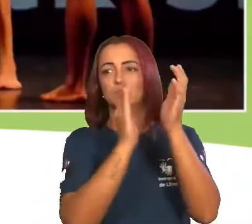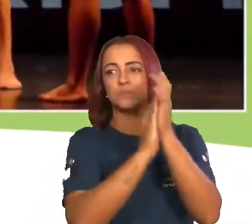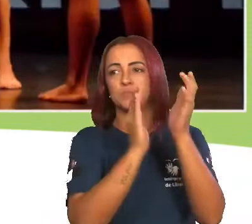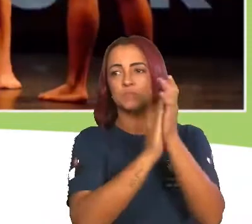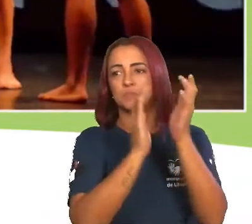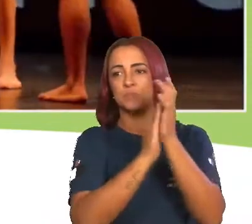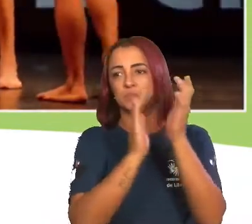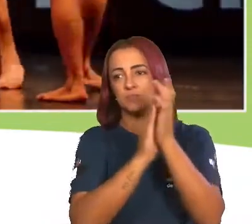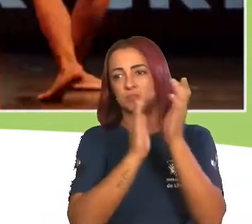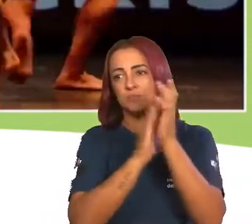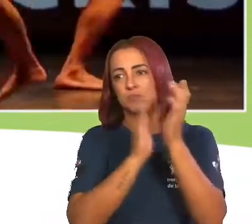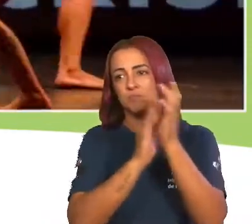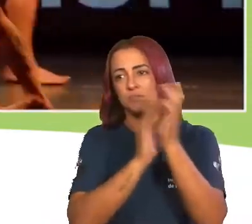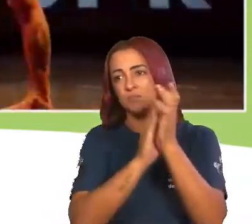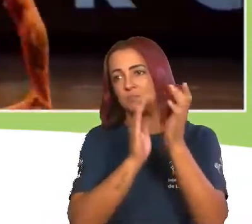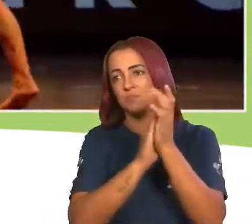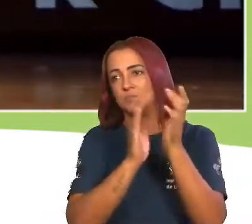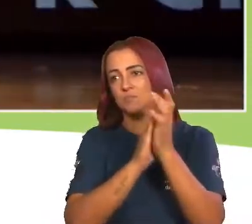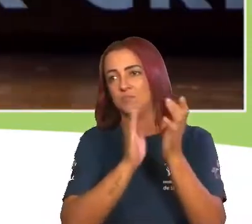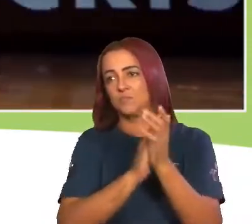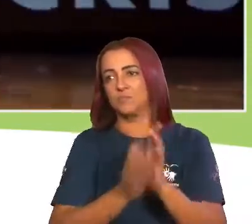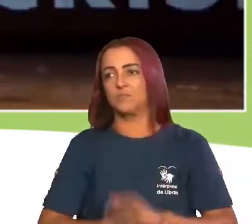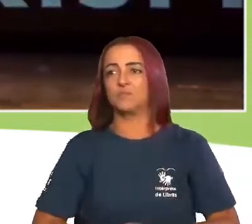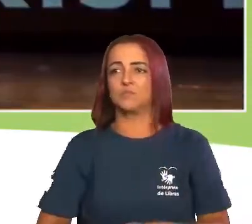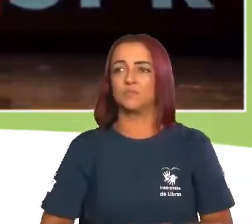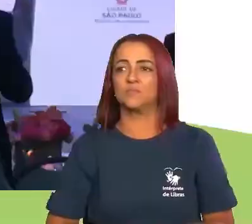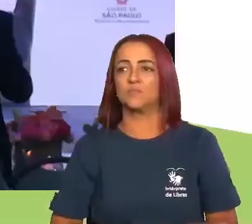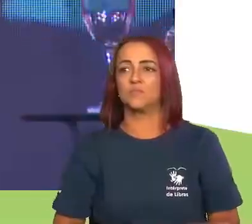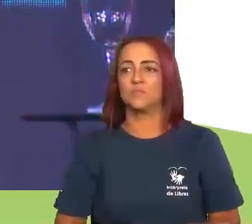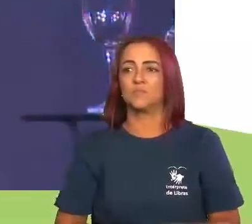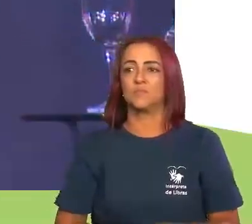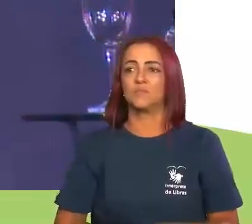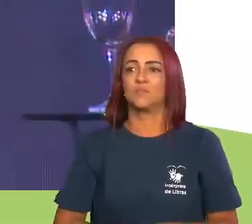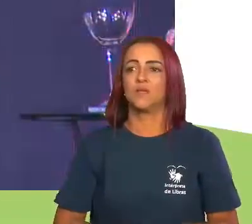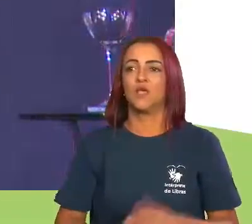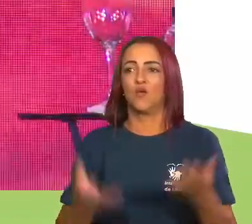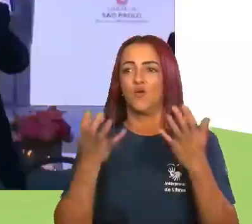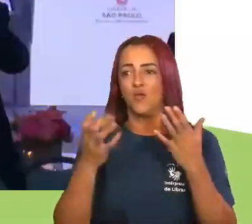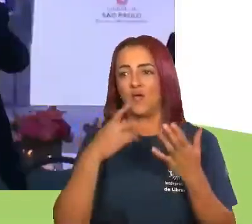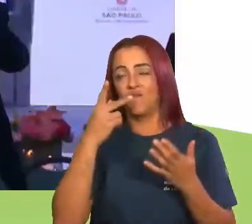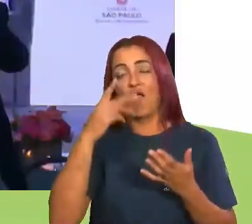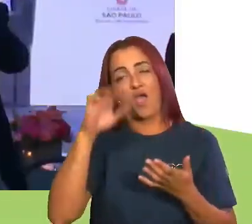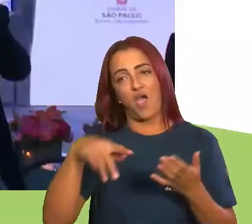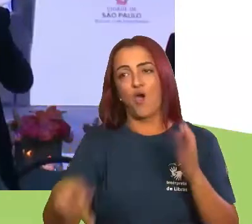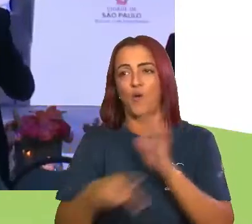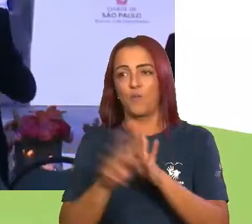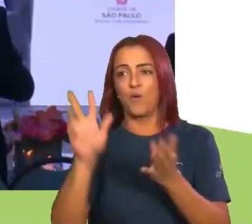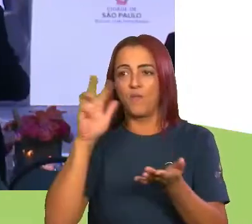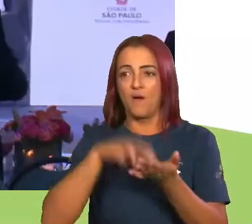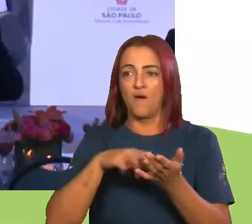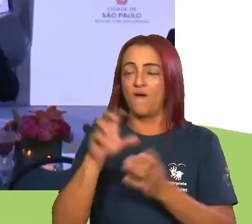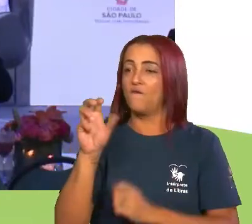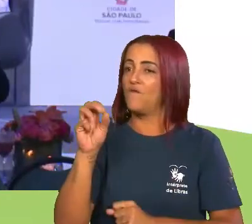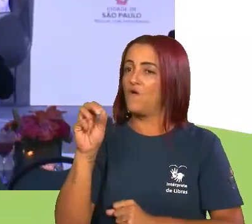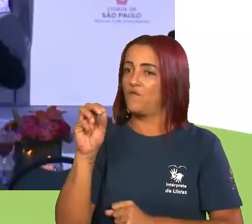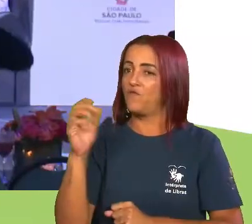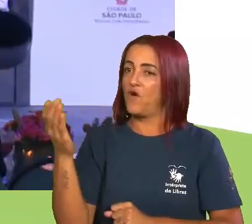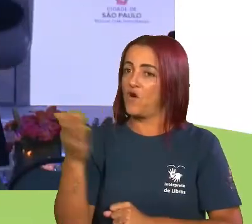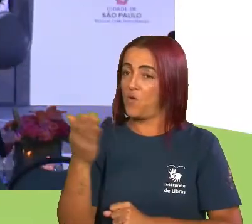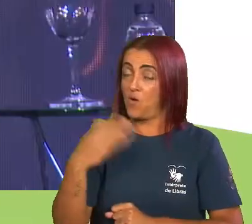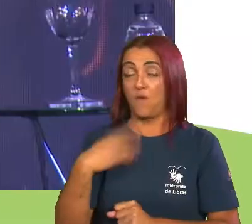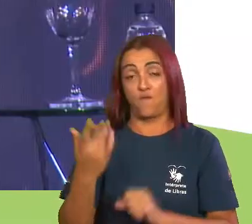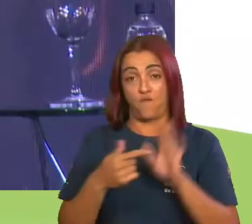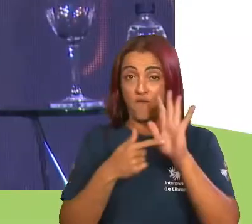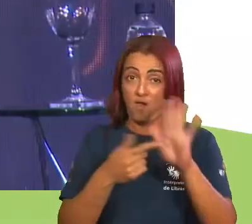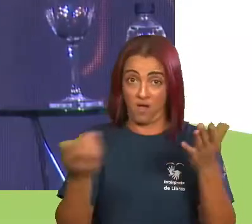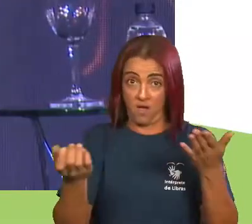Eu queria dizer que eu tô aqui como avó. Exatamente, mas vou falar isso para eles agora, porque para